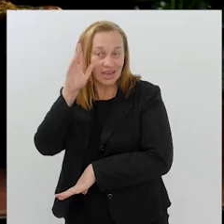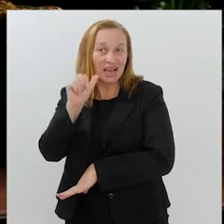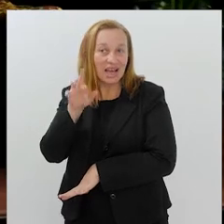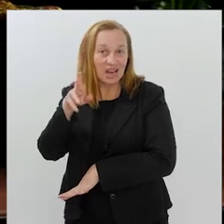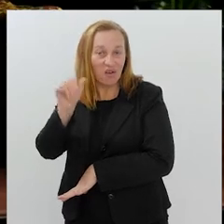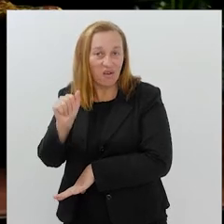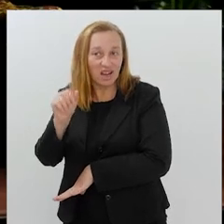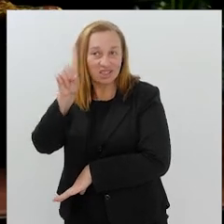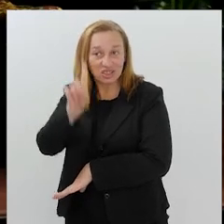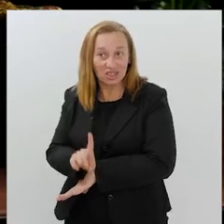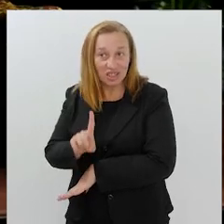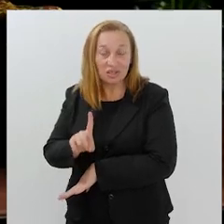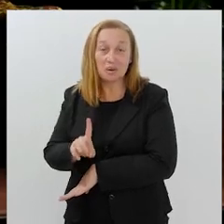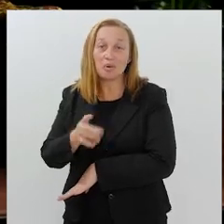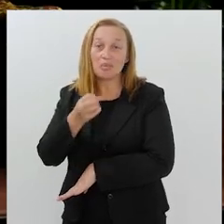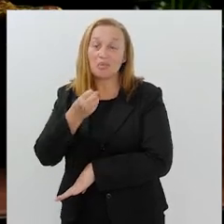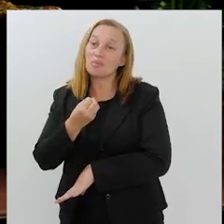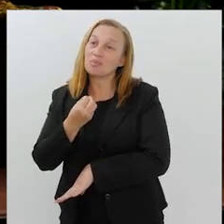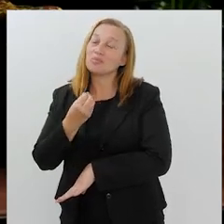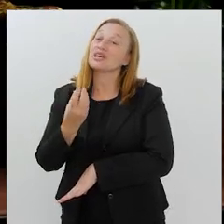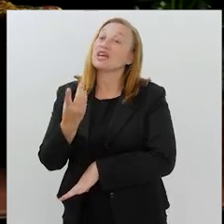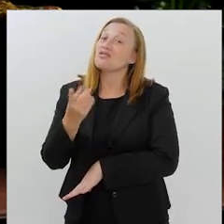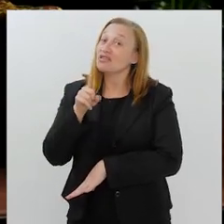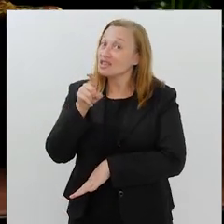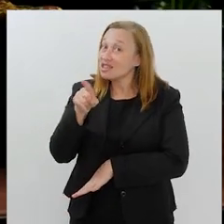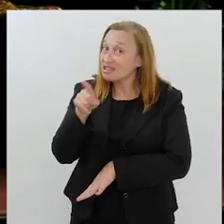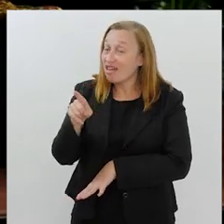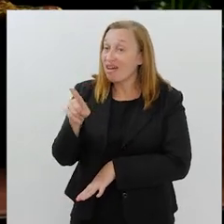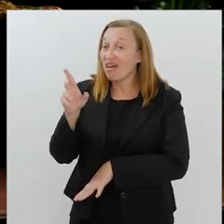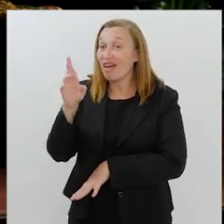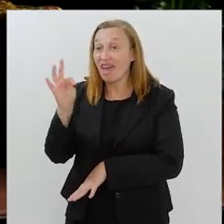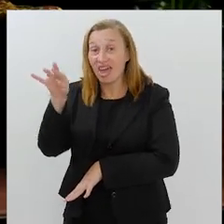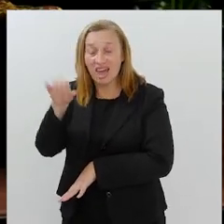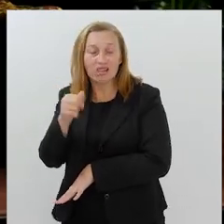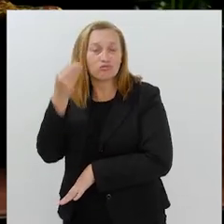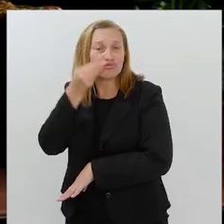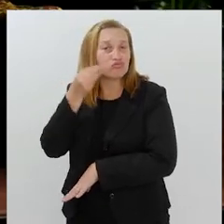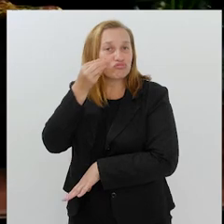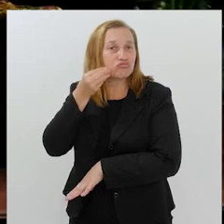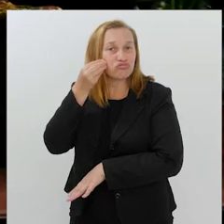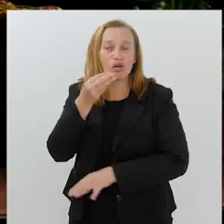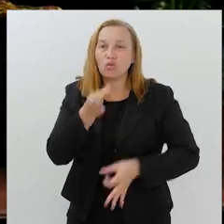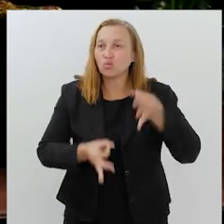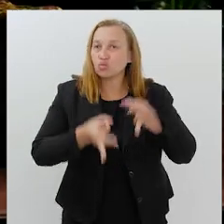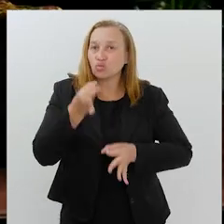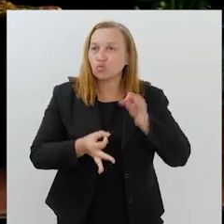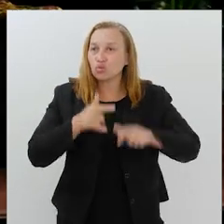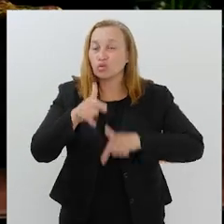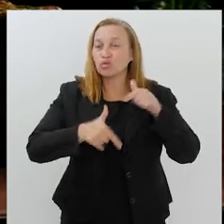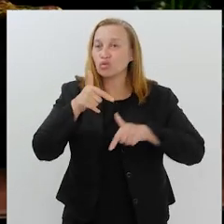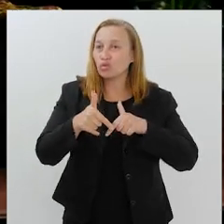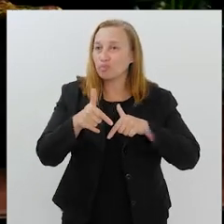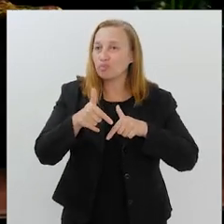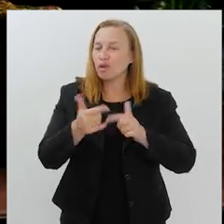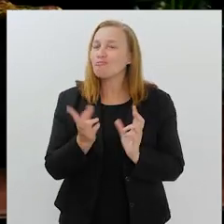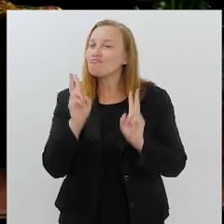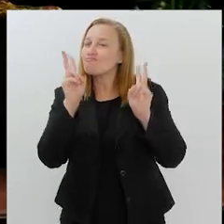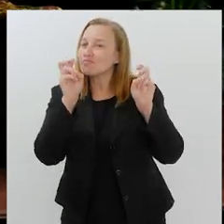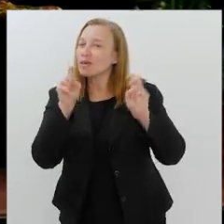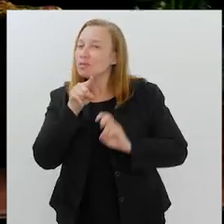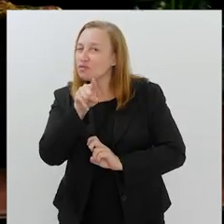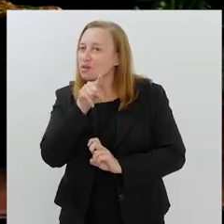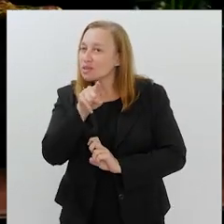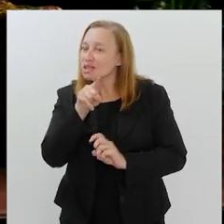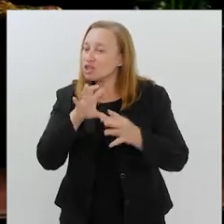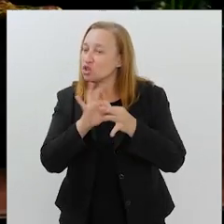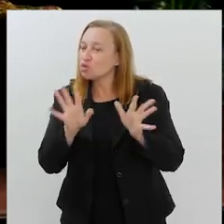Carioca de direito Muito bem Rita você com a sua larga experiência na área da Justiça do Trabalho eu traria um